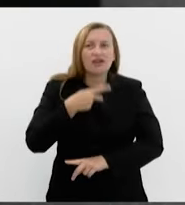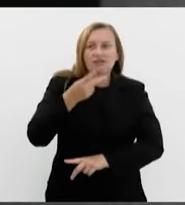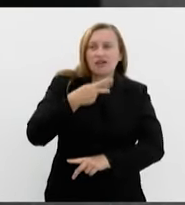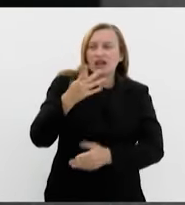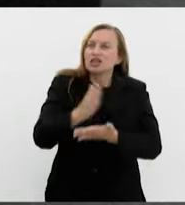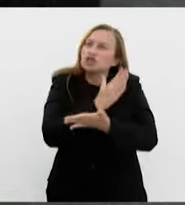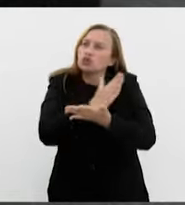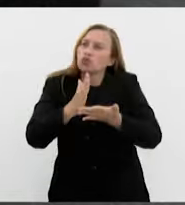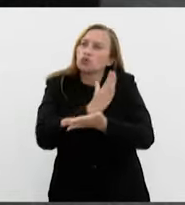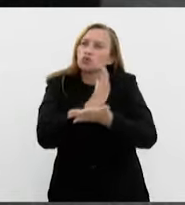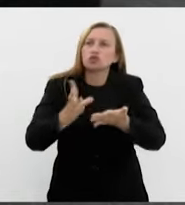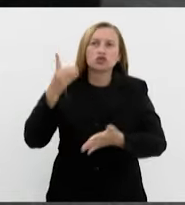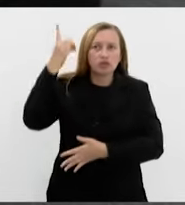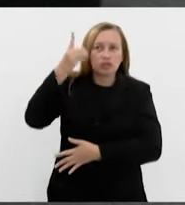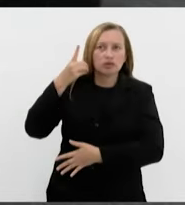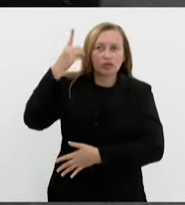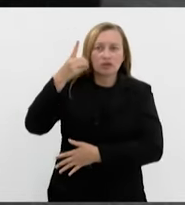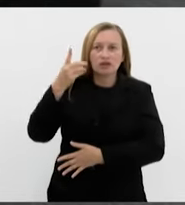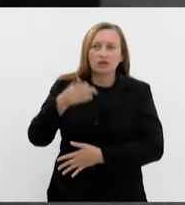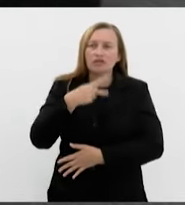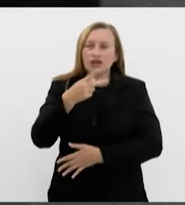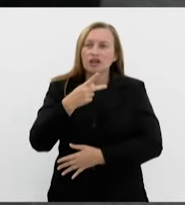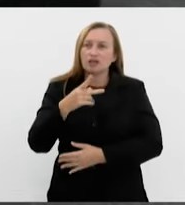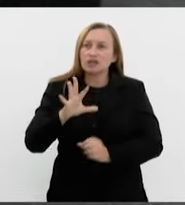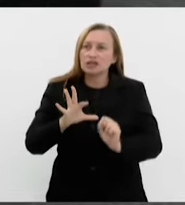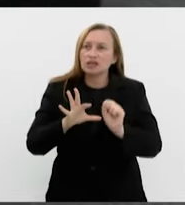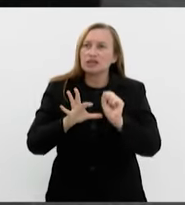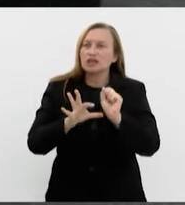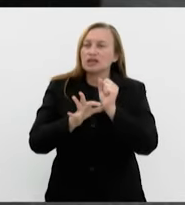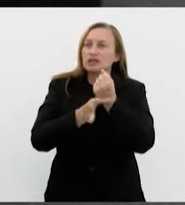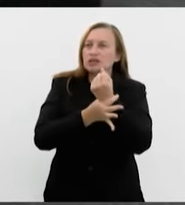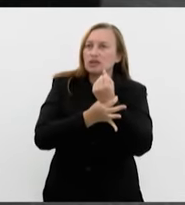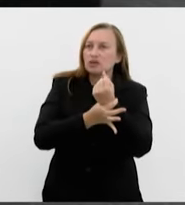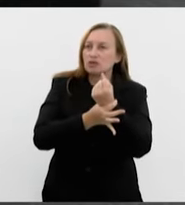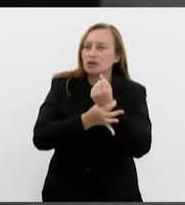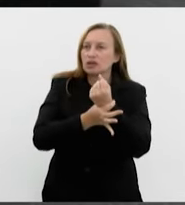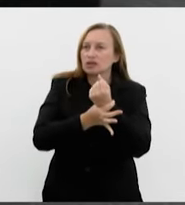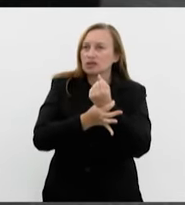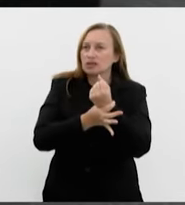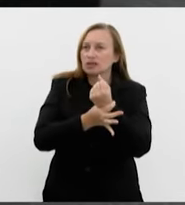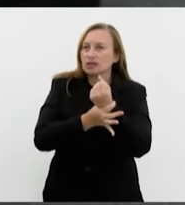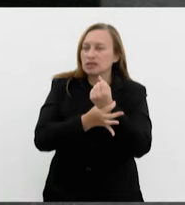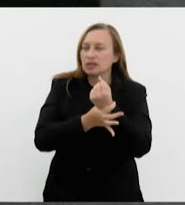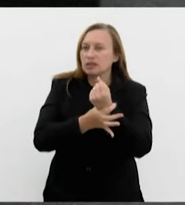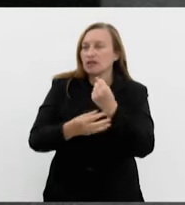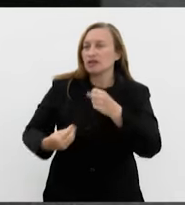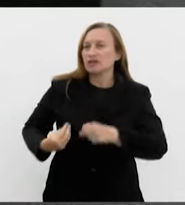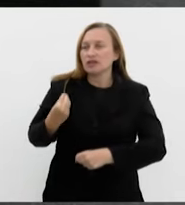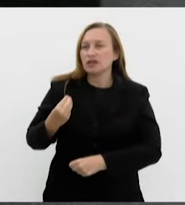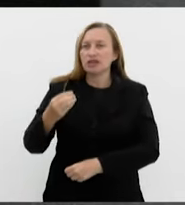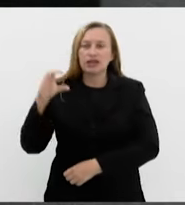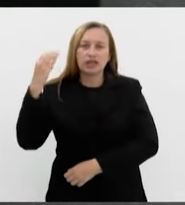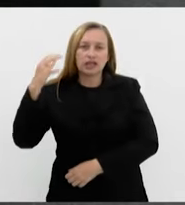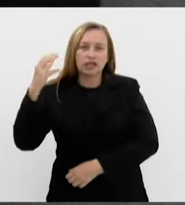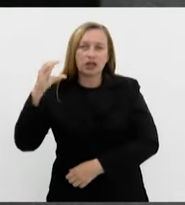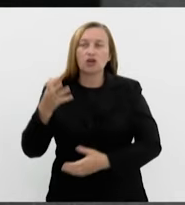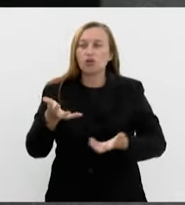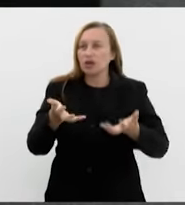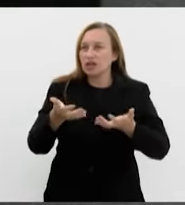em relação ao programa Segurança presente em Niterói. E eu queria começar a minha fala,